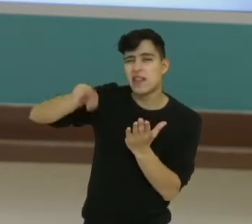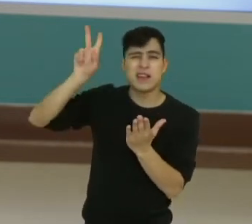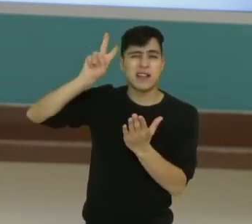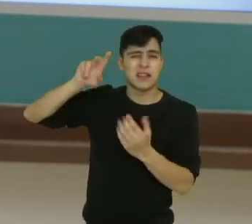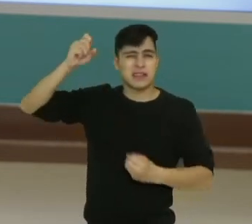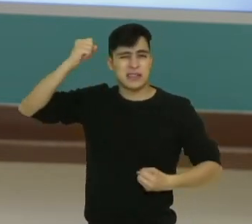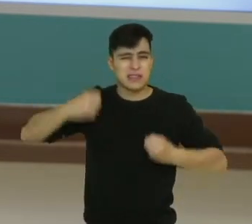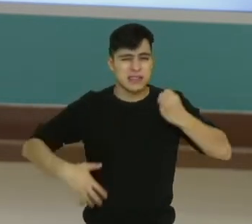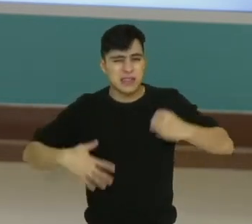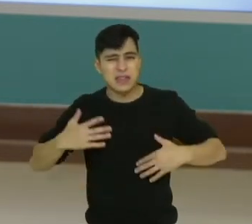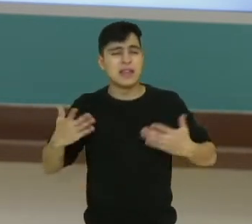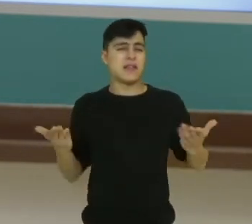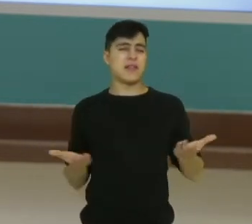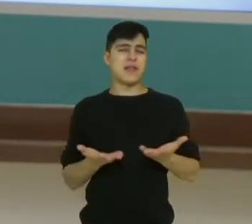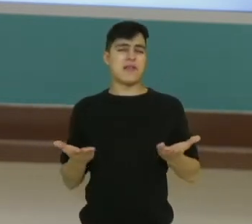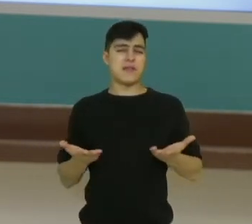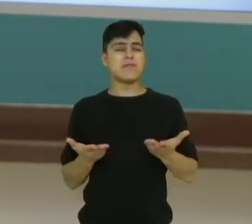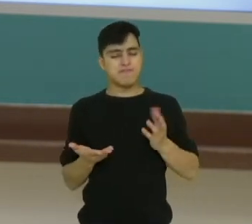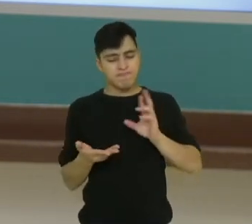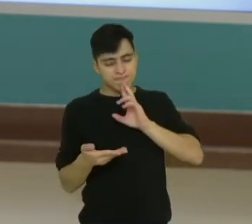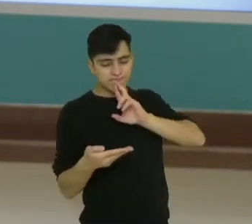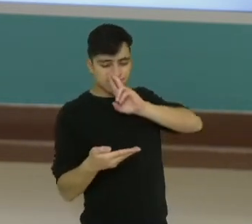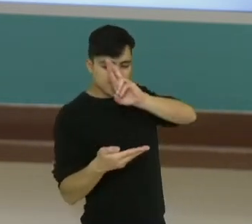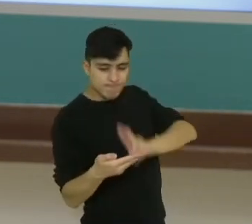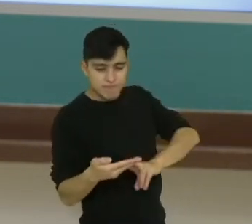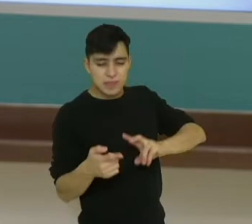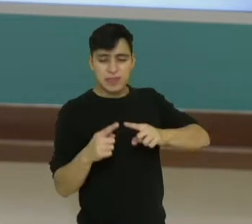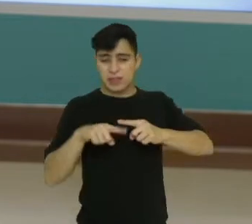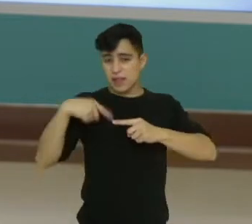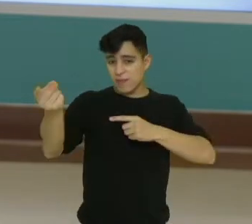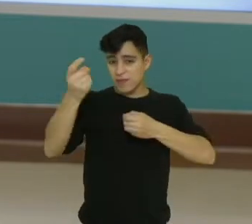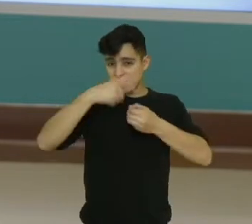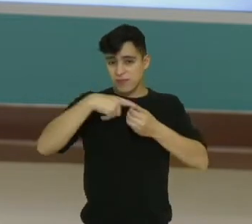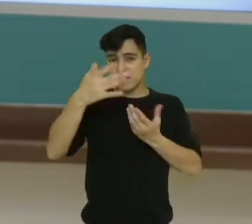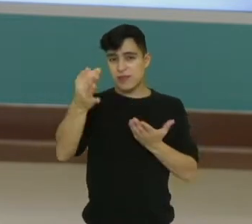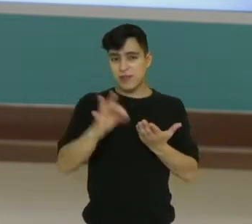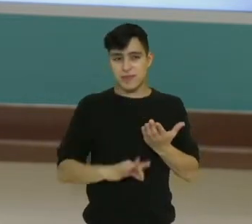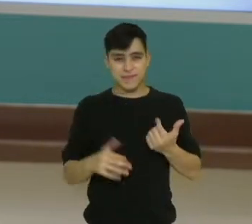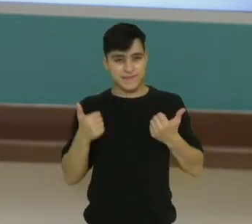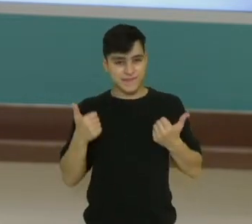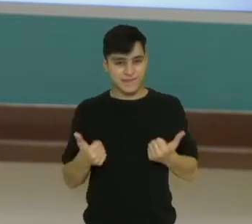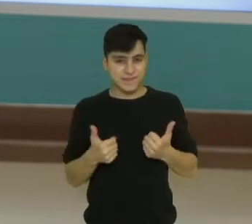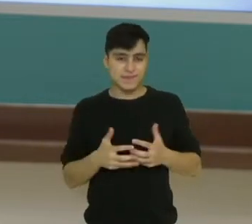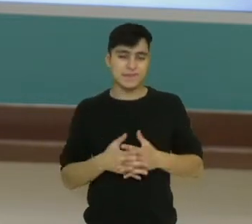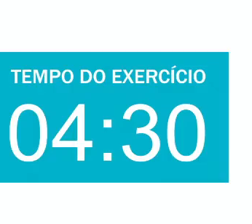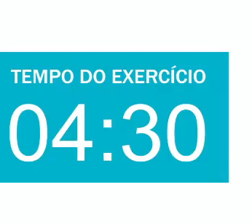nós falamos até aqui, vão responder e depois nós voltamos com a correção.